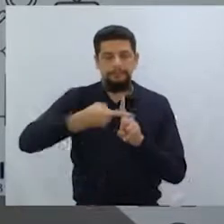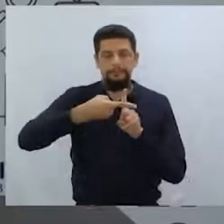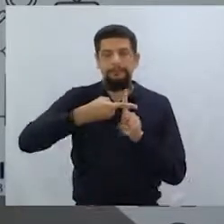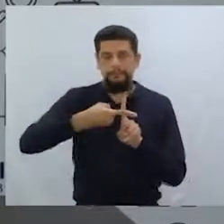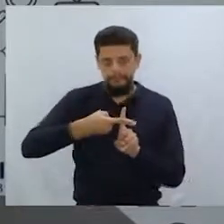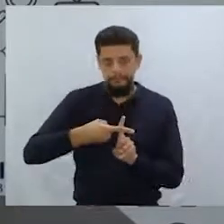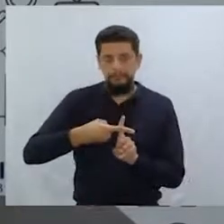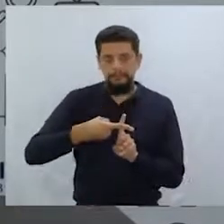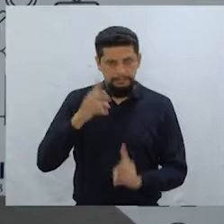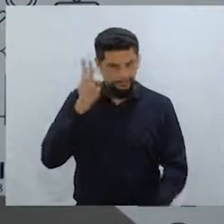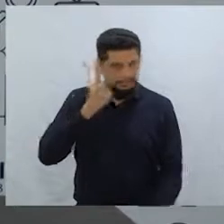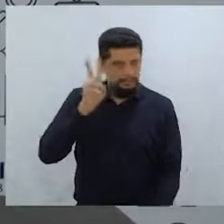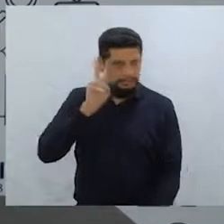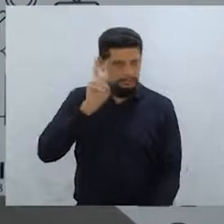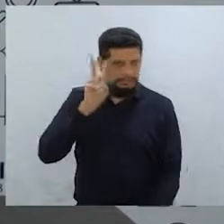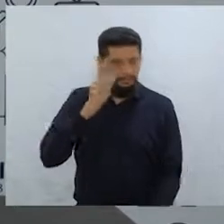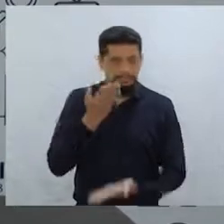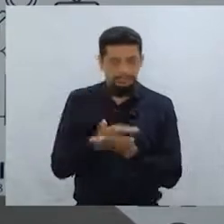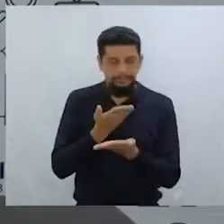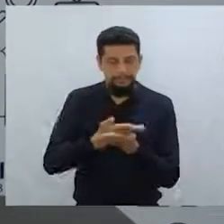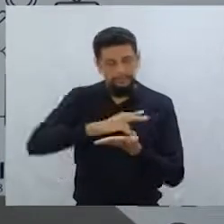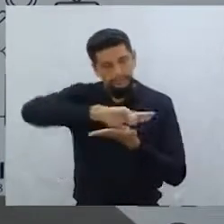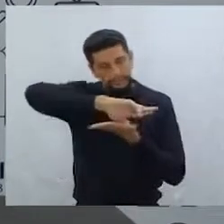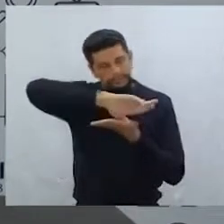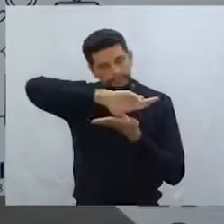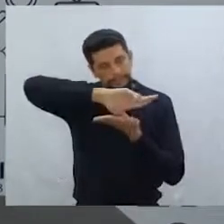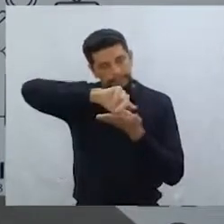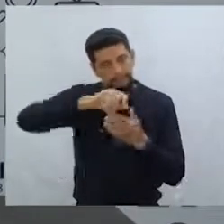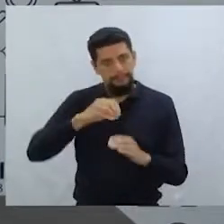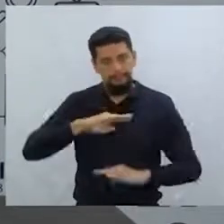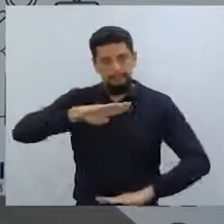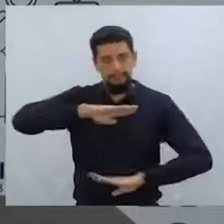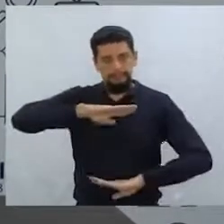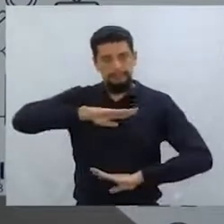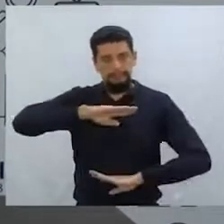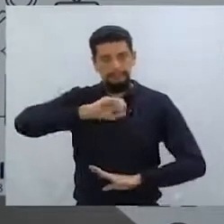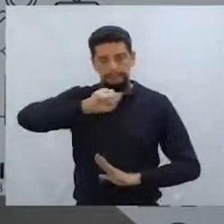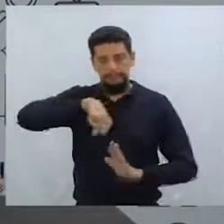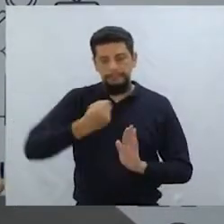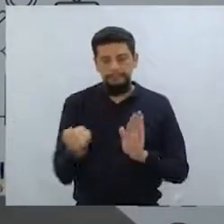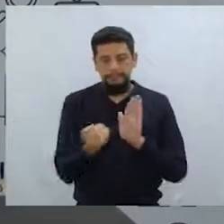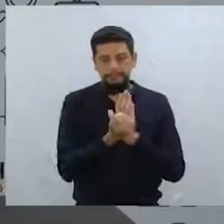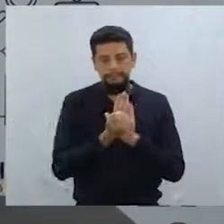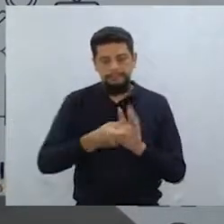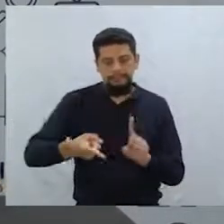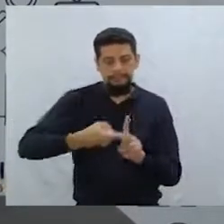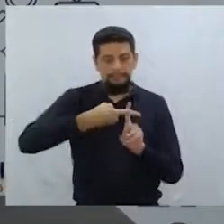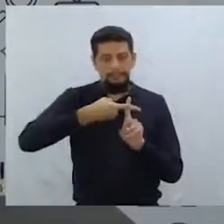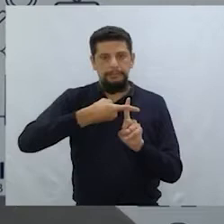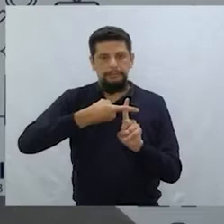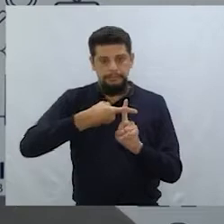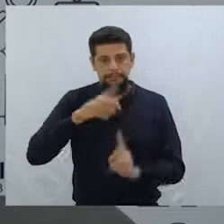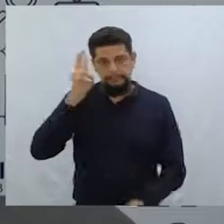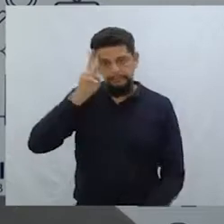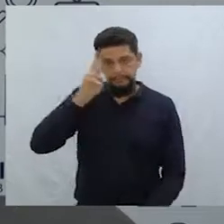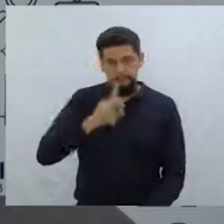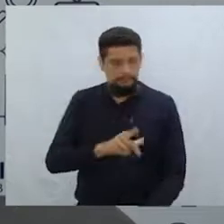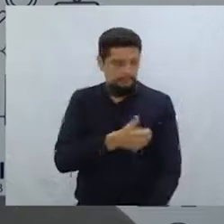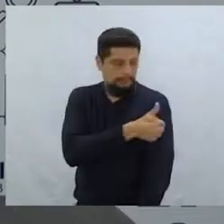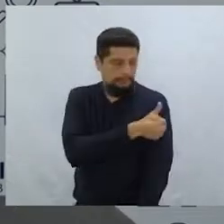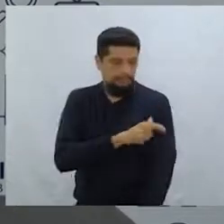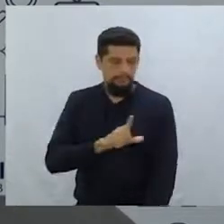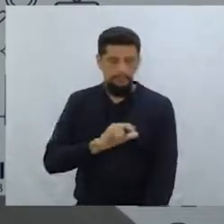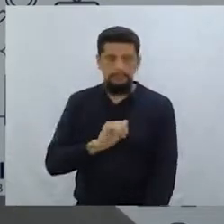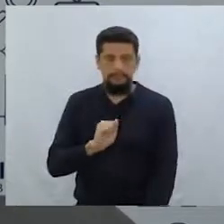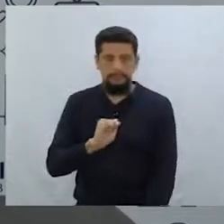da adição. Lembram? Trabalhamos várias situações de adição. A Lia trouxe para a gente lá as